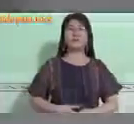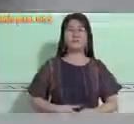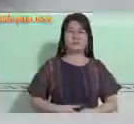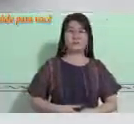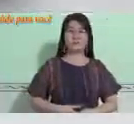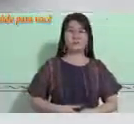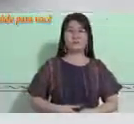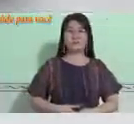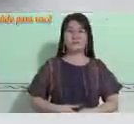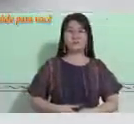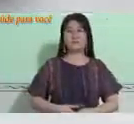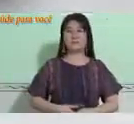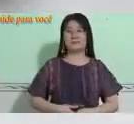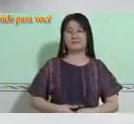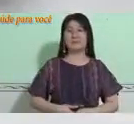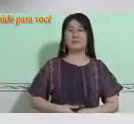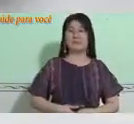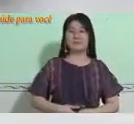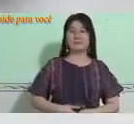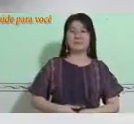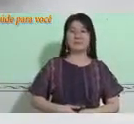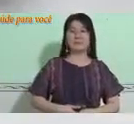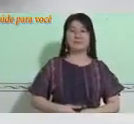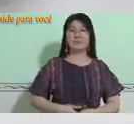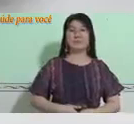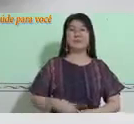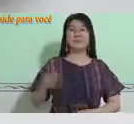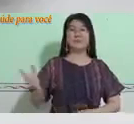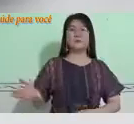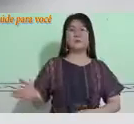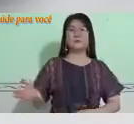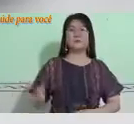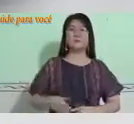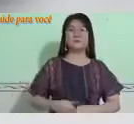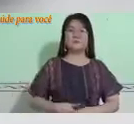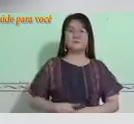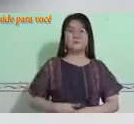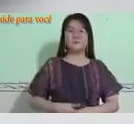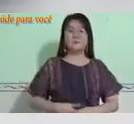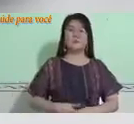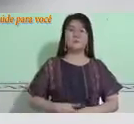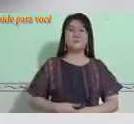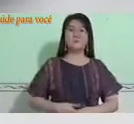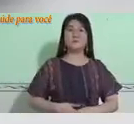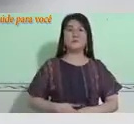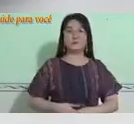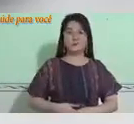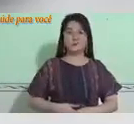esse tempero nas carnes, vírgula, sendo ótimo para temperar o frango, vírgula, por exemplo.